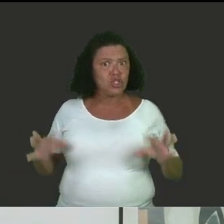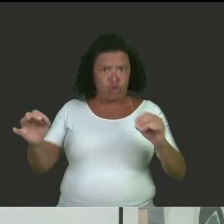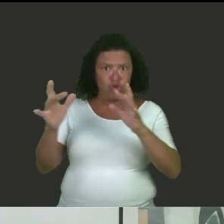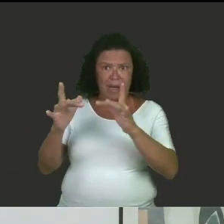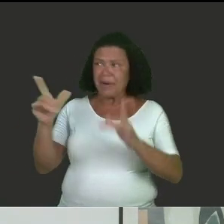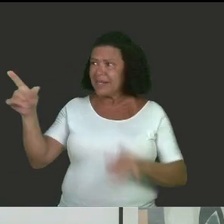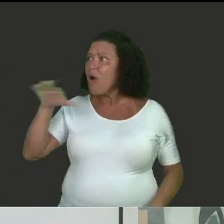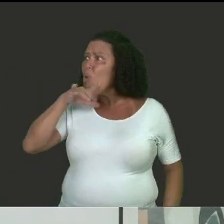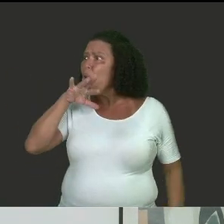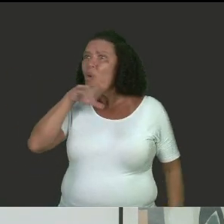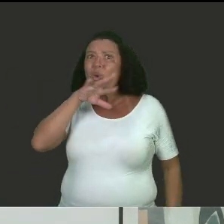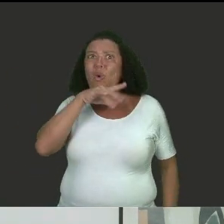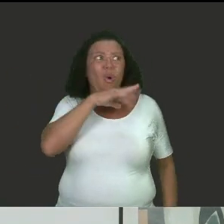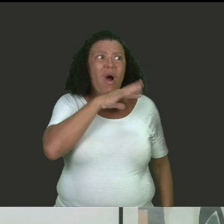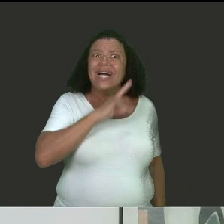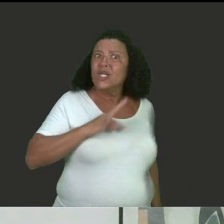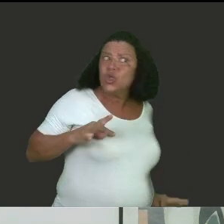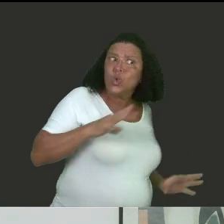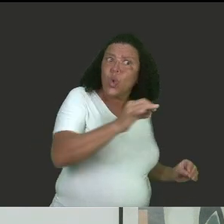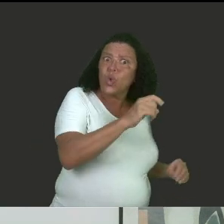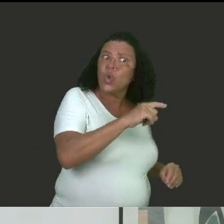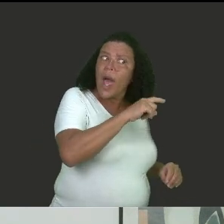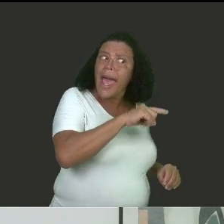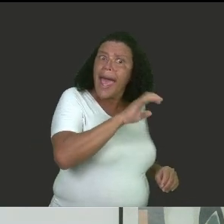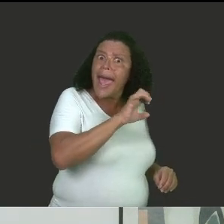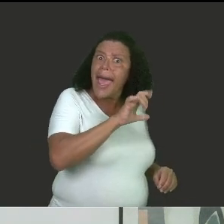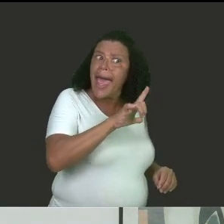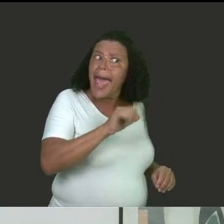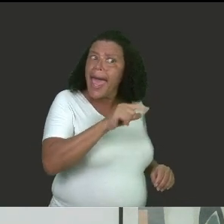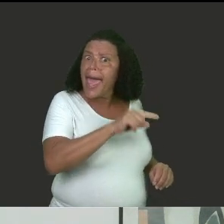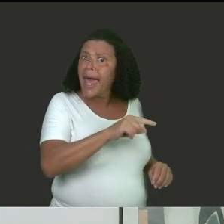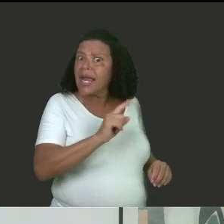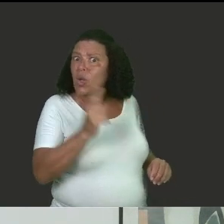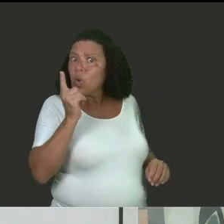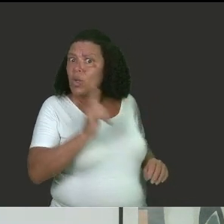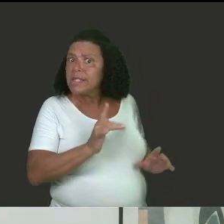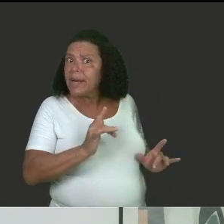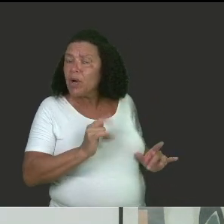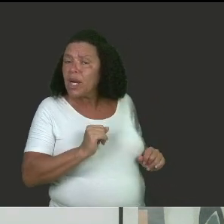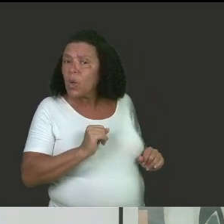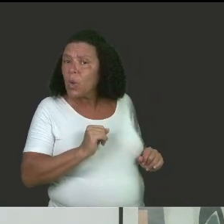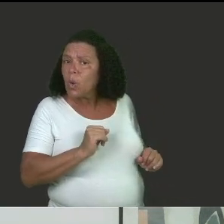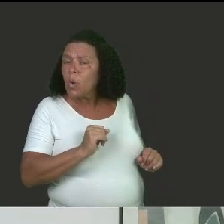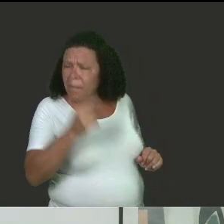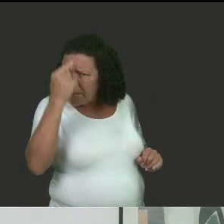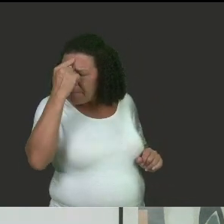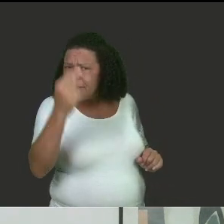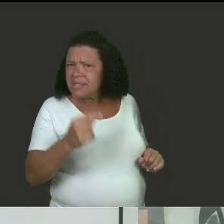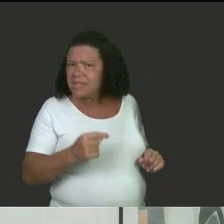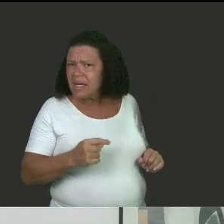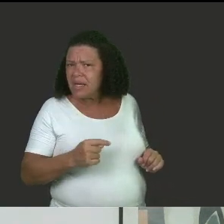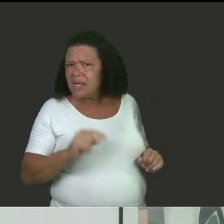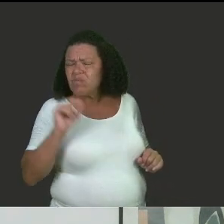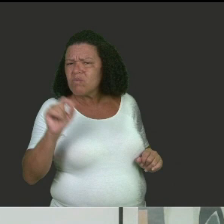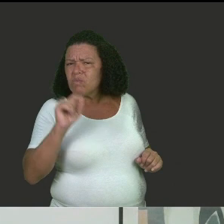tem? Ou será que o problema está nela? Não é verdade? A gente não tem que parar para refletir onde é que está o erro. Então,